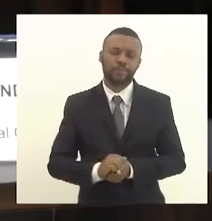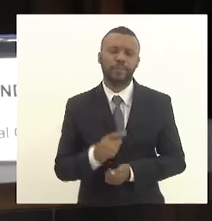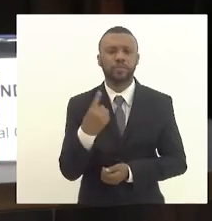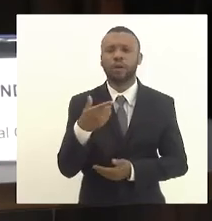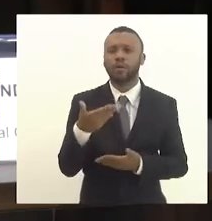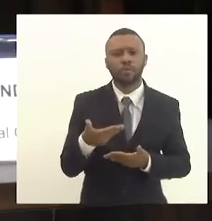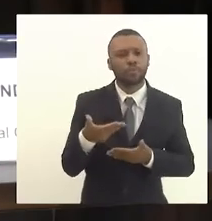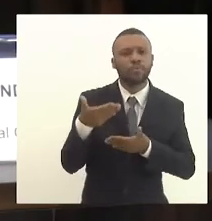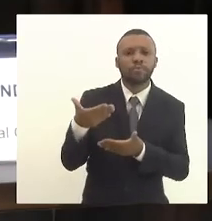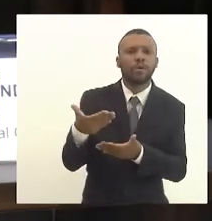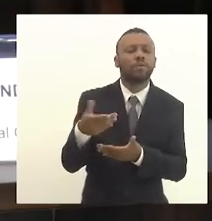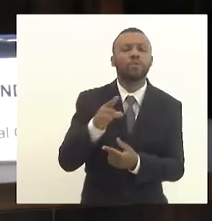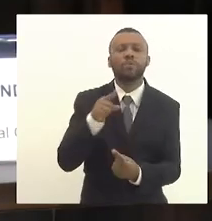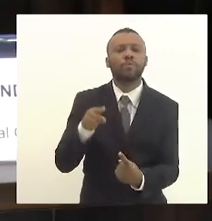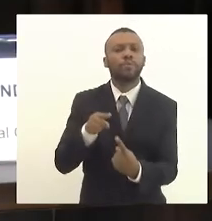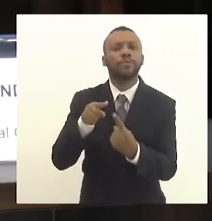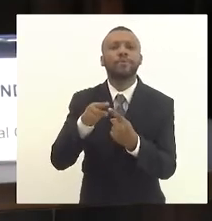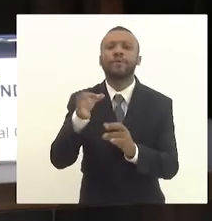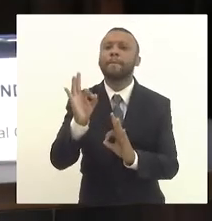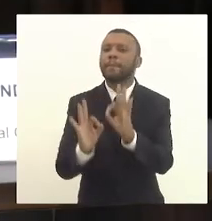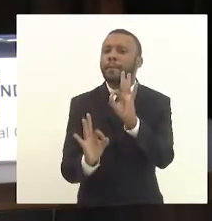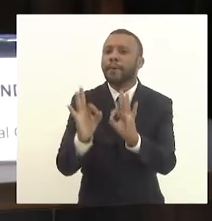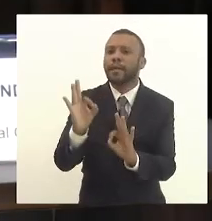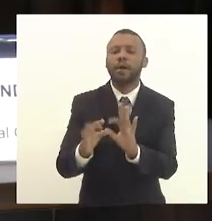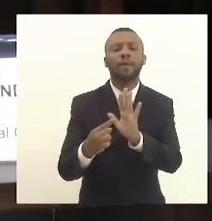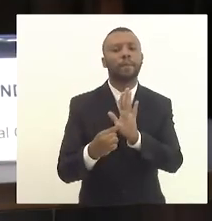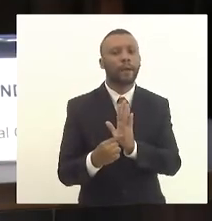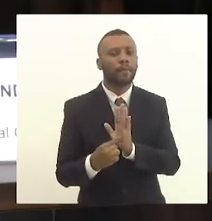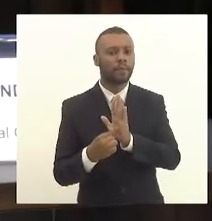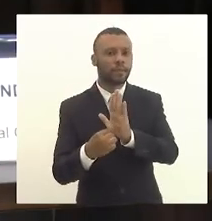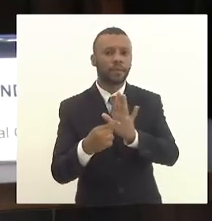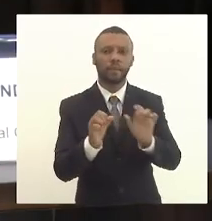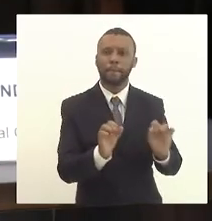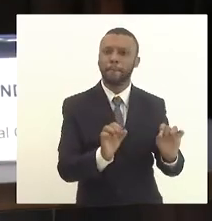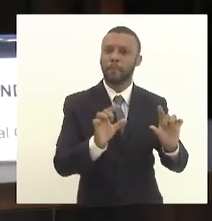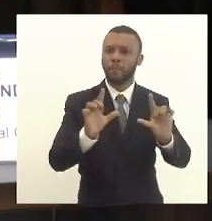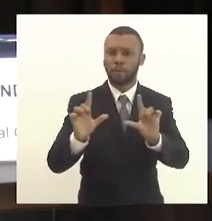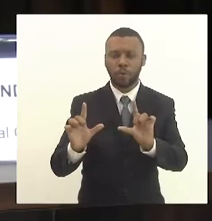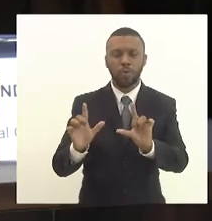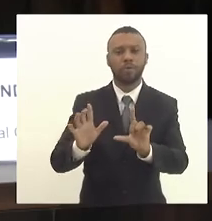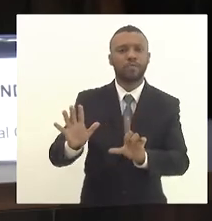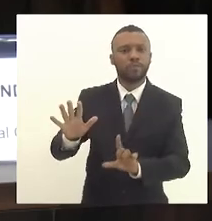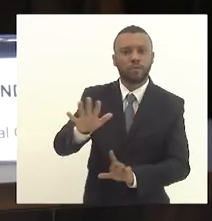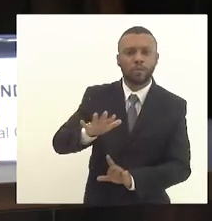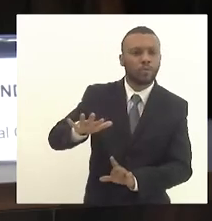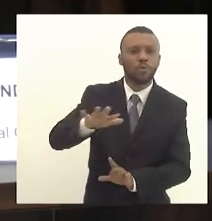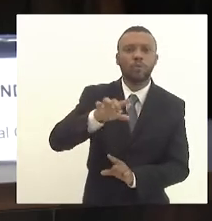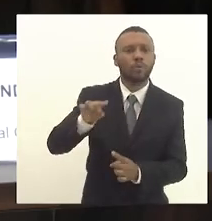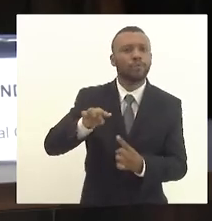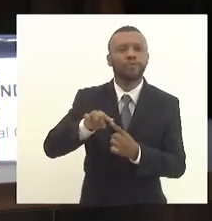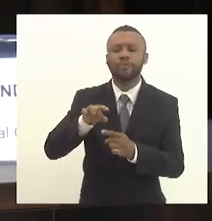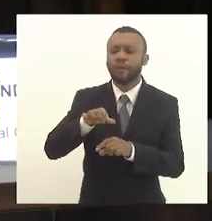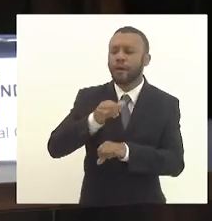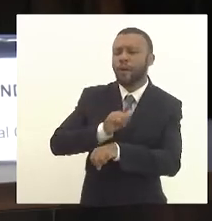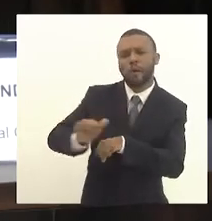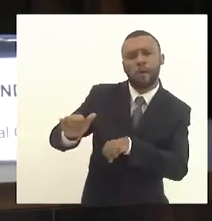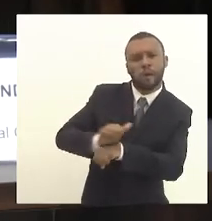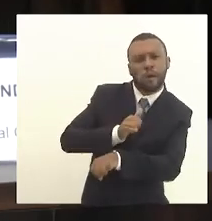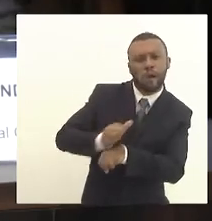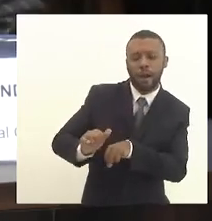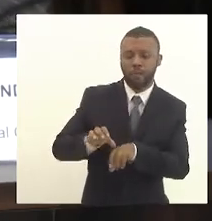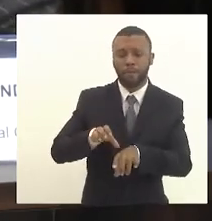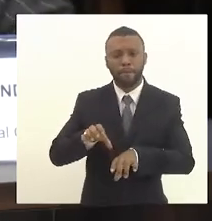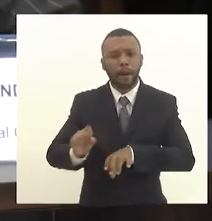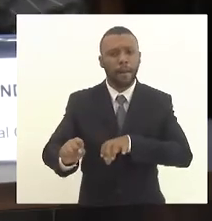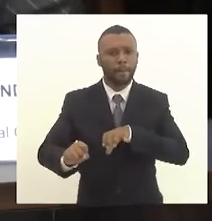para preparar uma apresentação aqui no sentido de buscar alternativas de financiamento